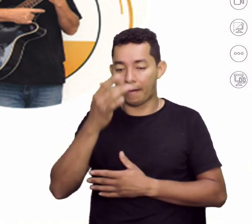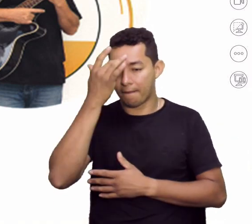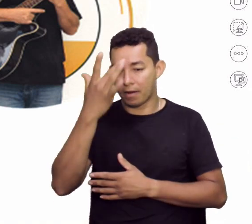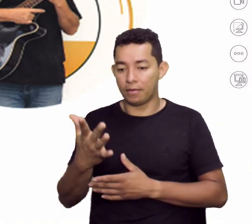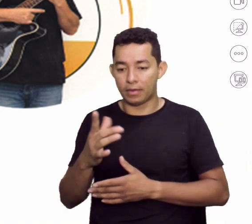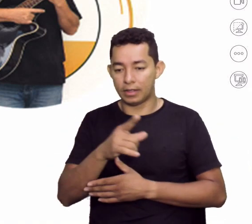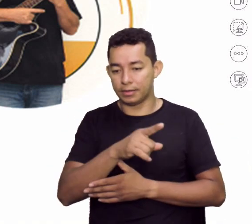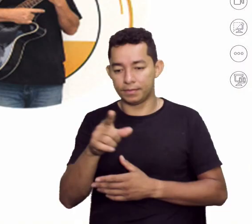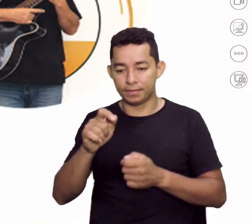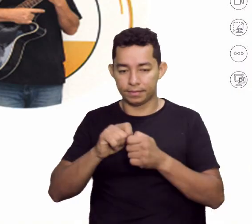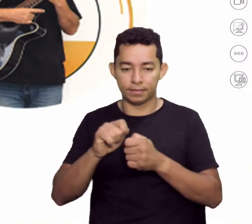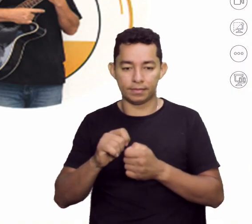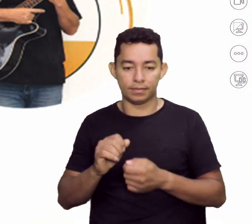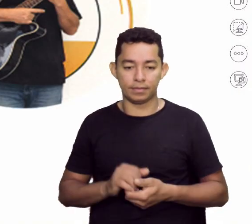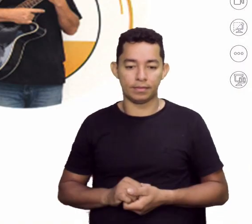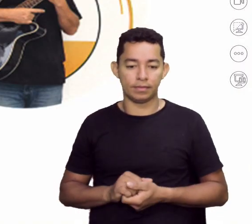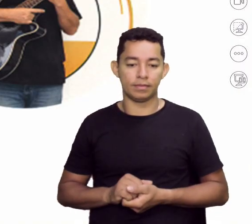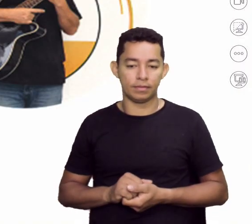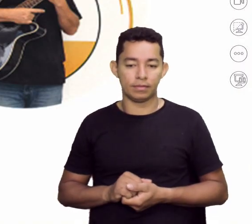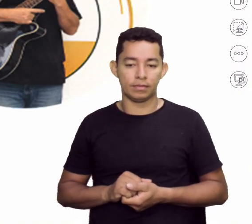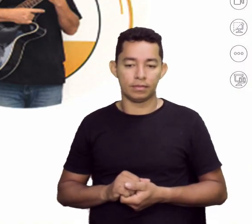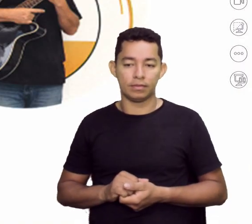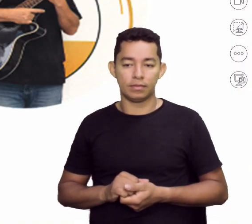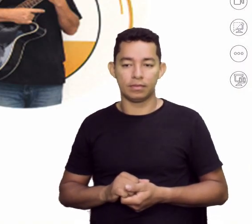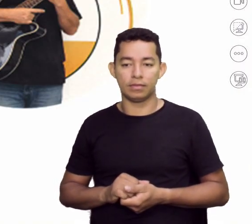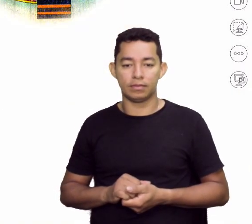para você fazer. Bora fazer? Bora.